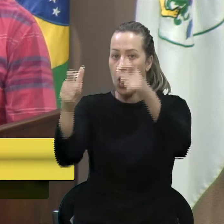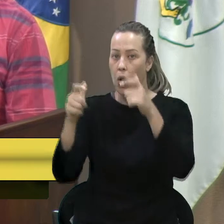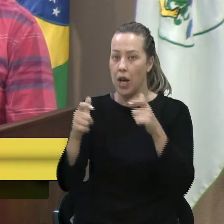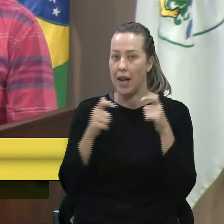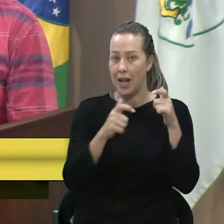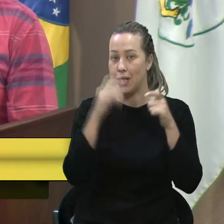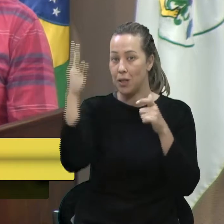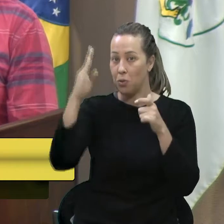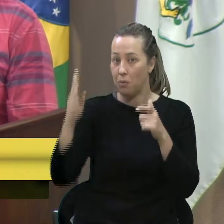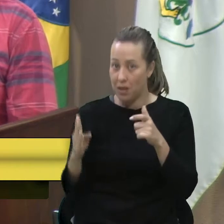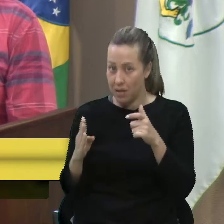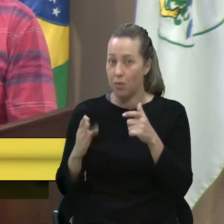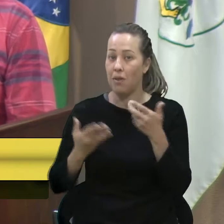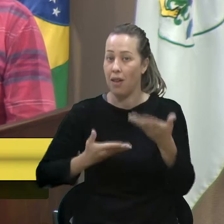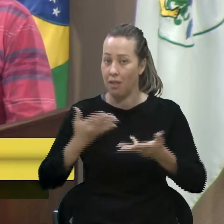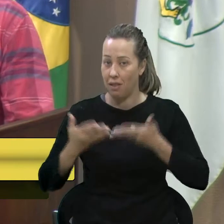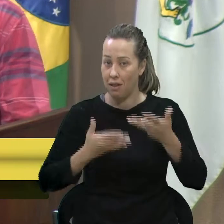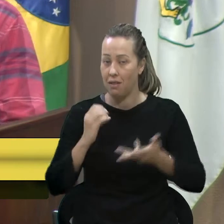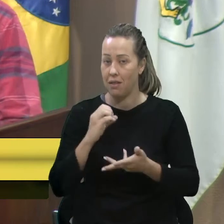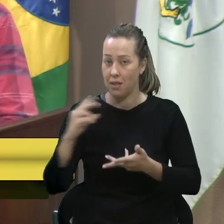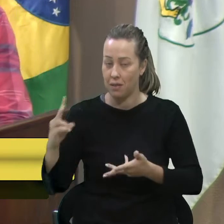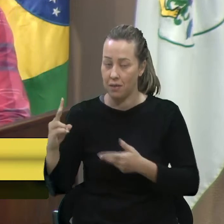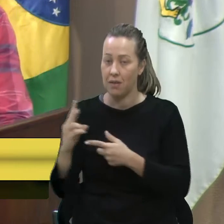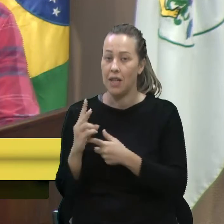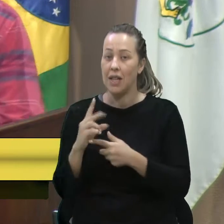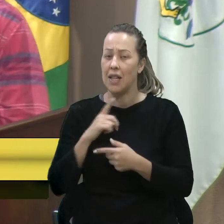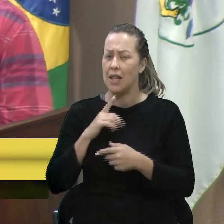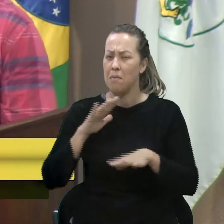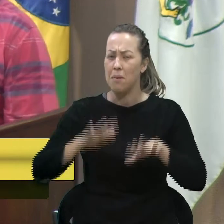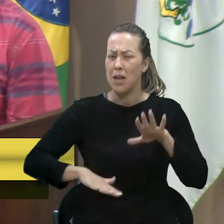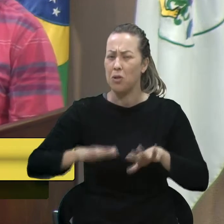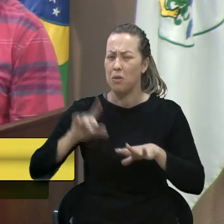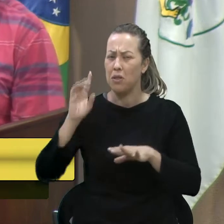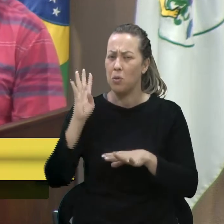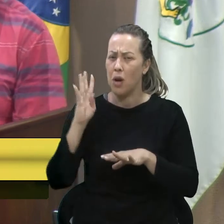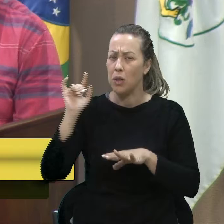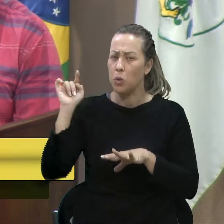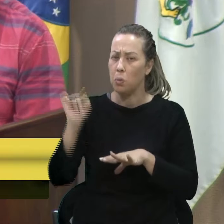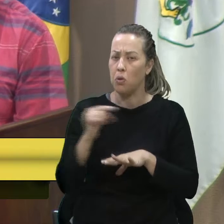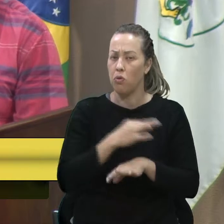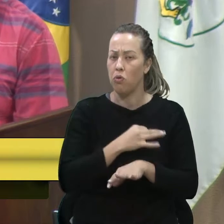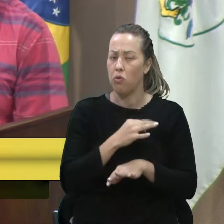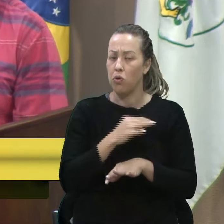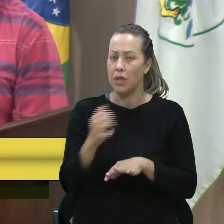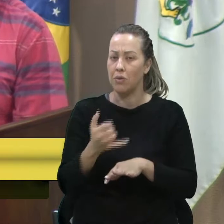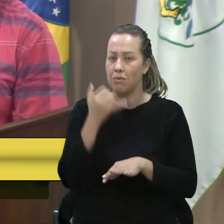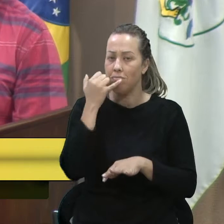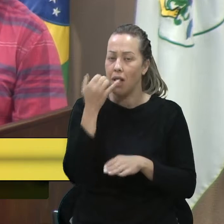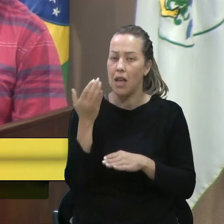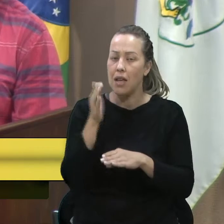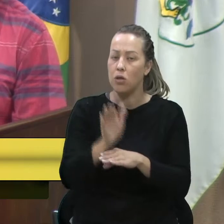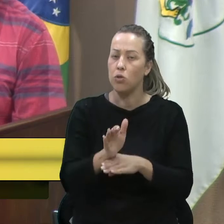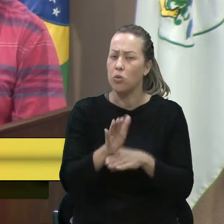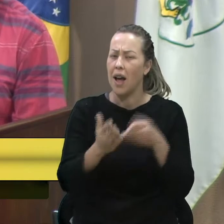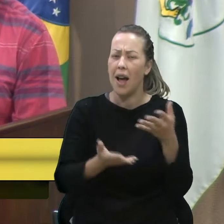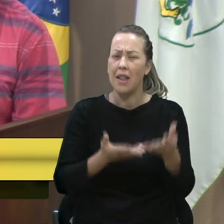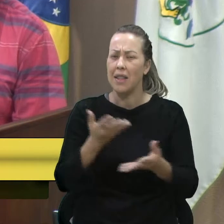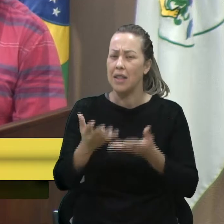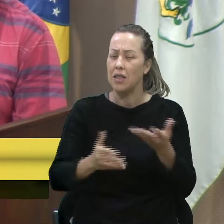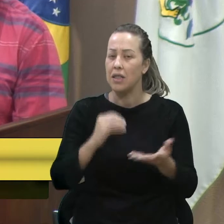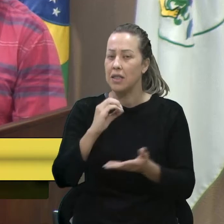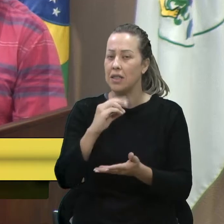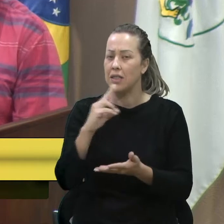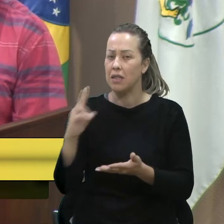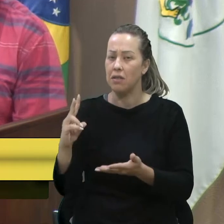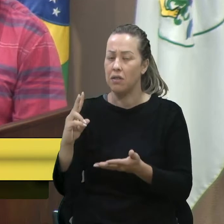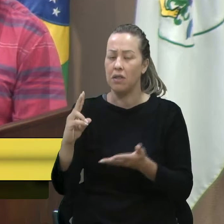Brasil. Cerca de 4.000 voluntários do CVV. Nós atendemos, o CVV